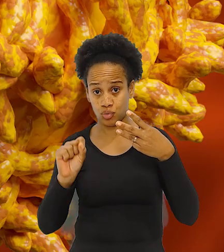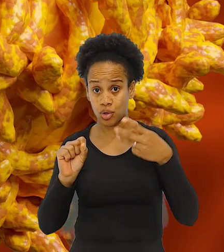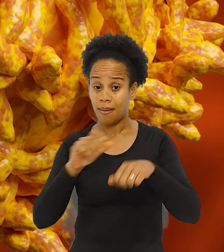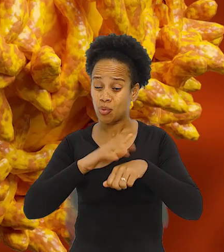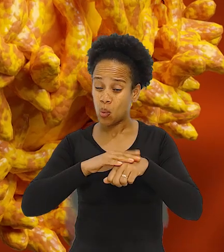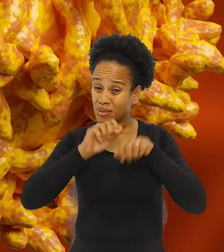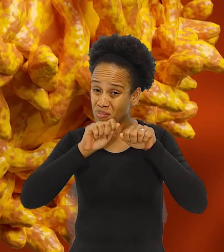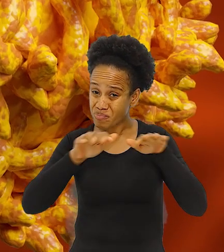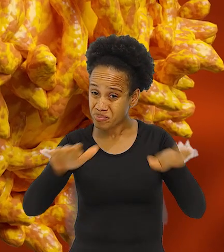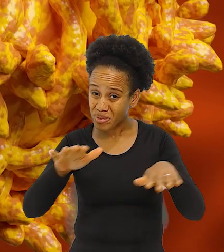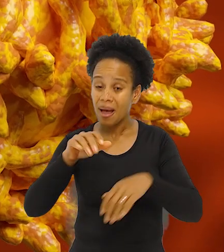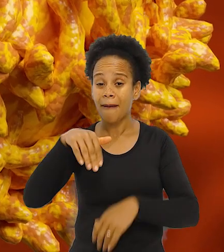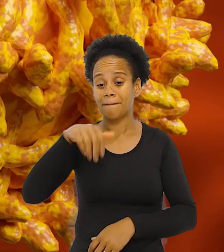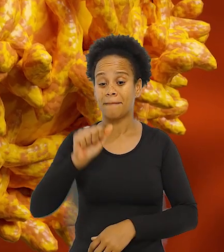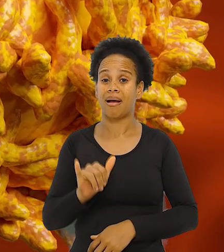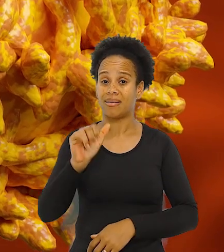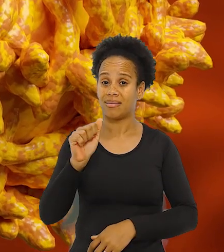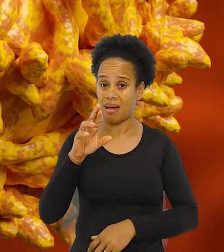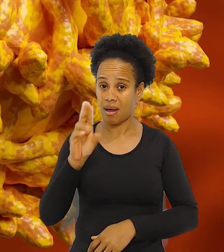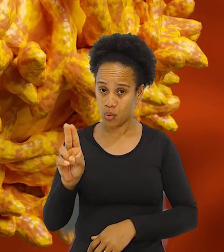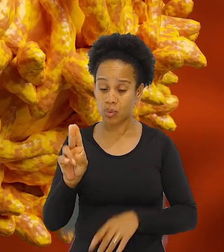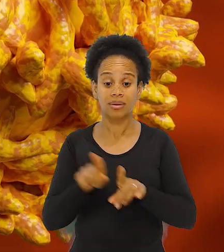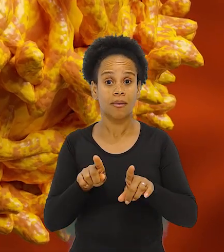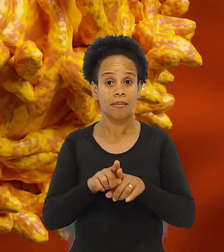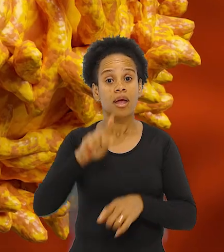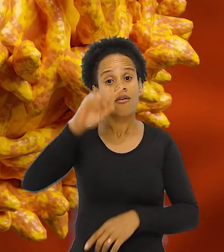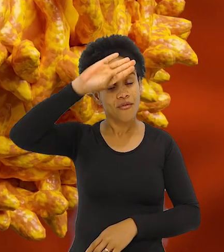da febre amarela silvestre.